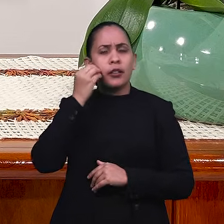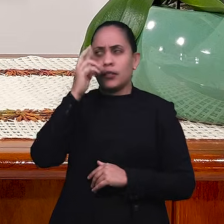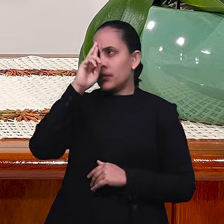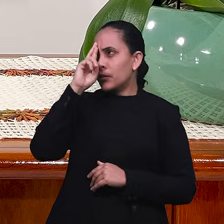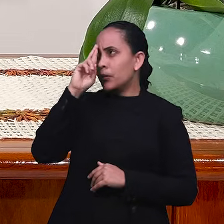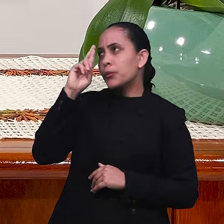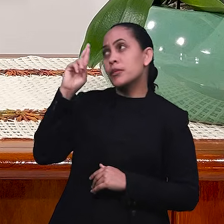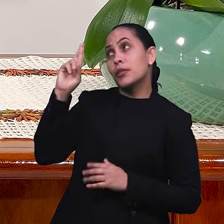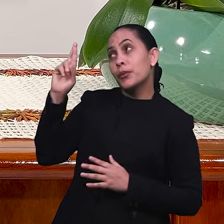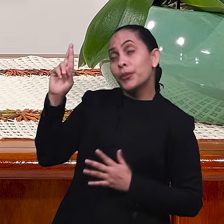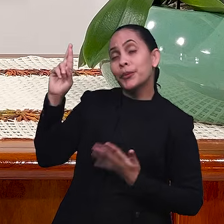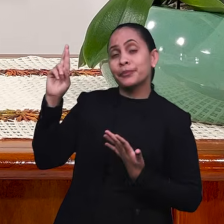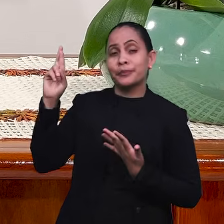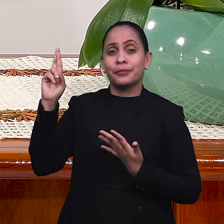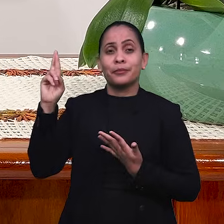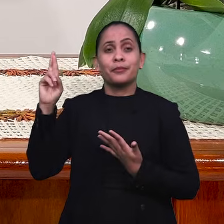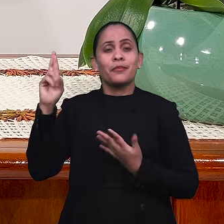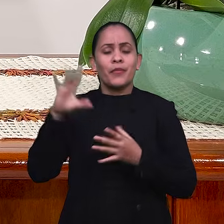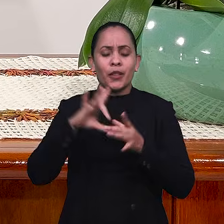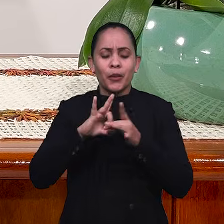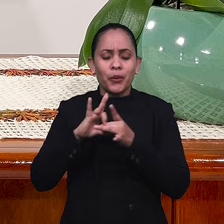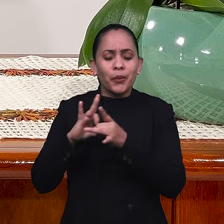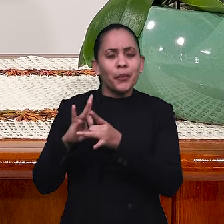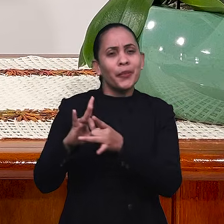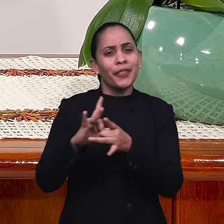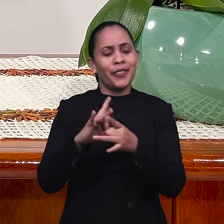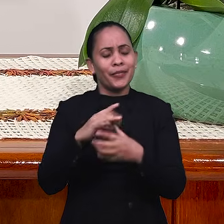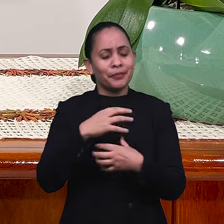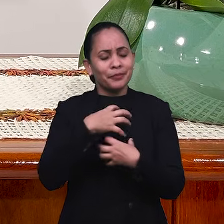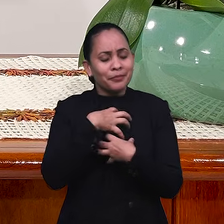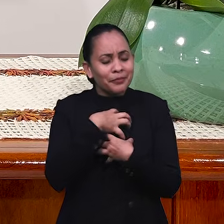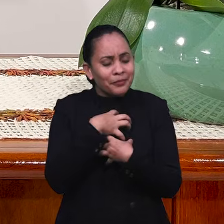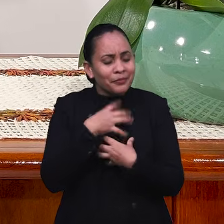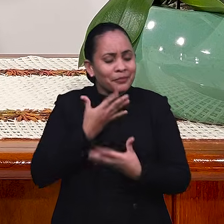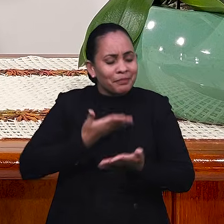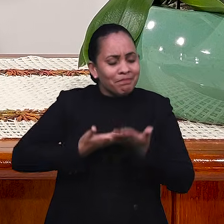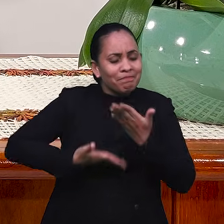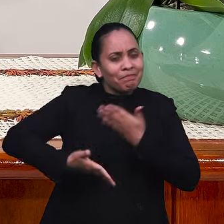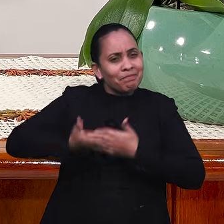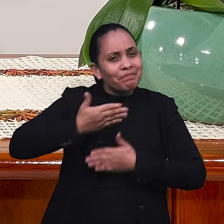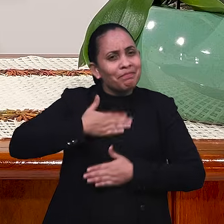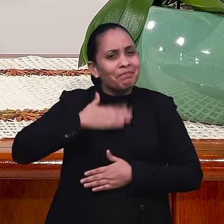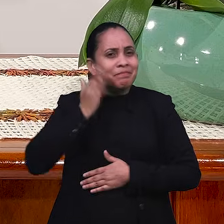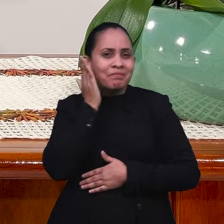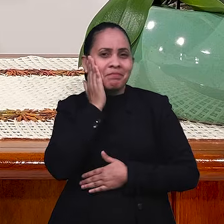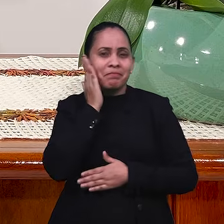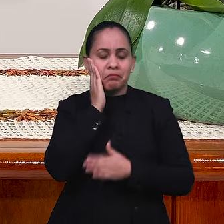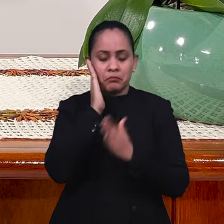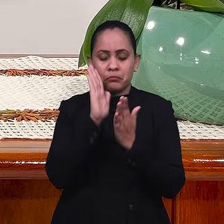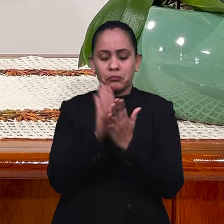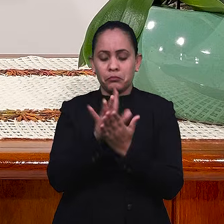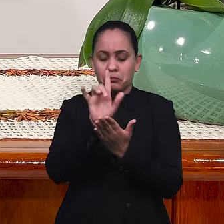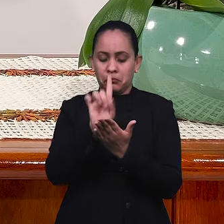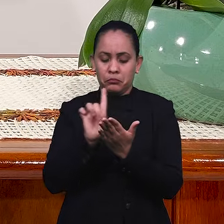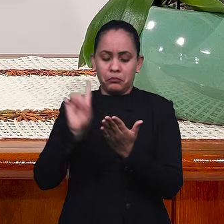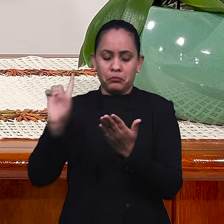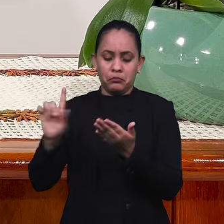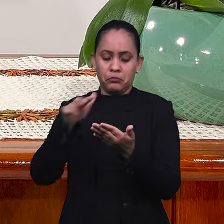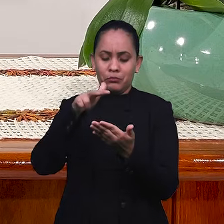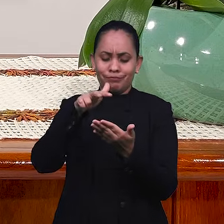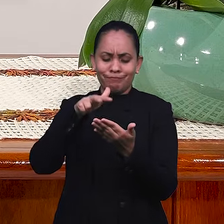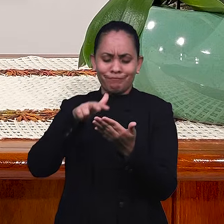Senhor, tem um período de comunhão, de quebrantamento, de entendimento da palavra, de leitura